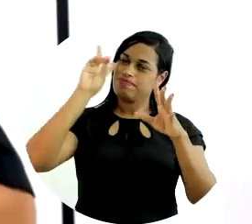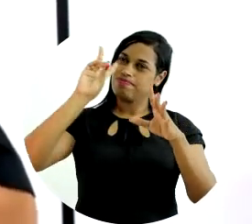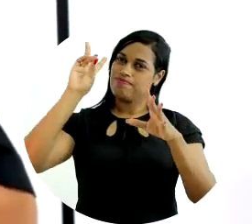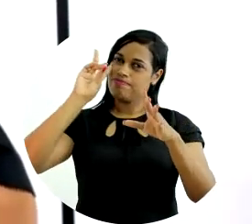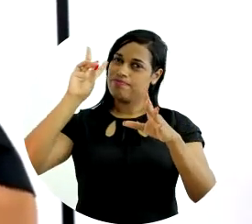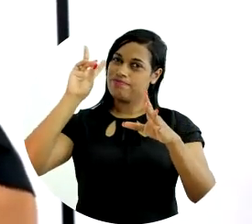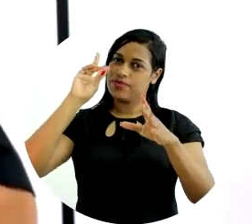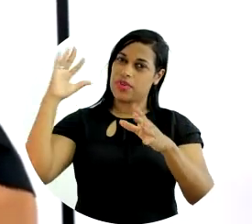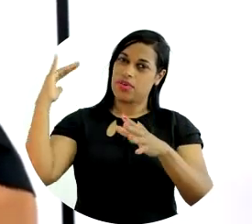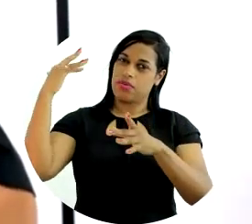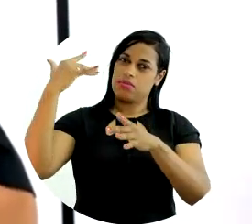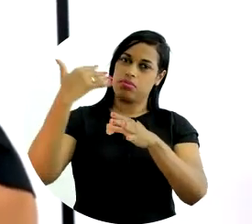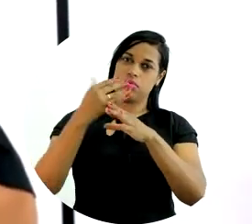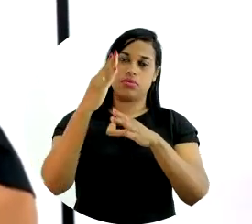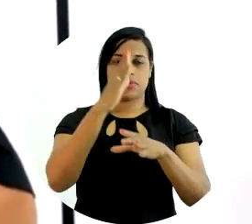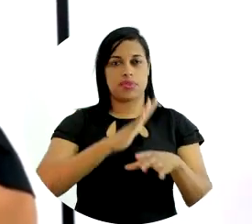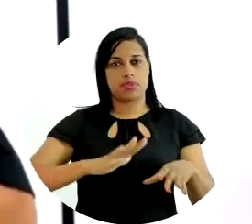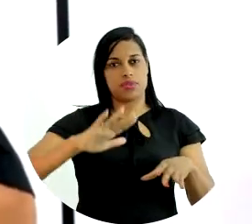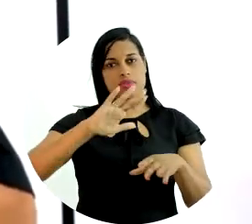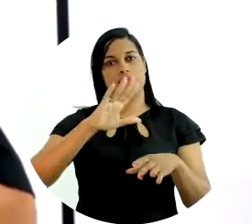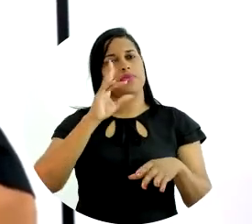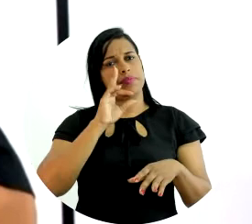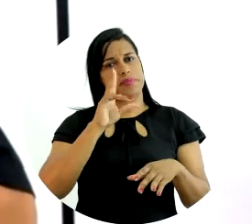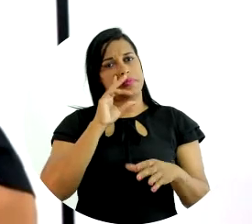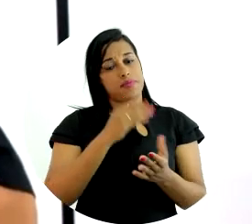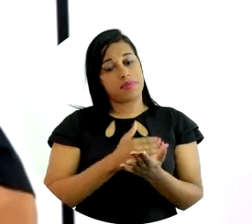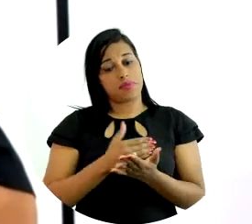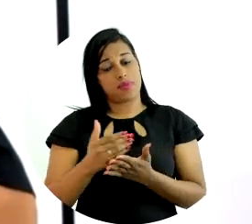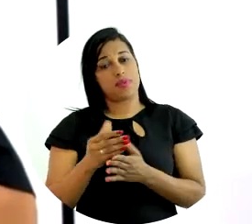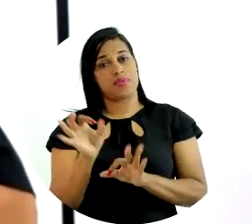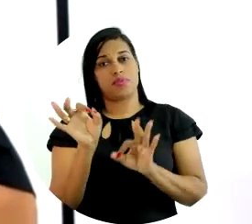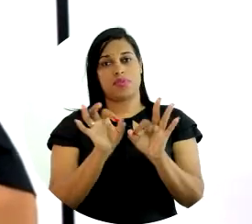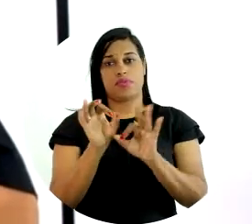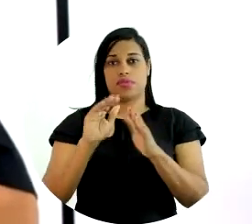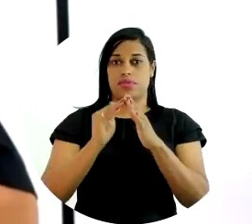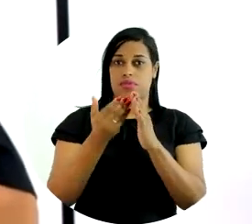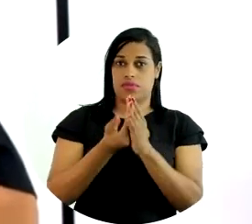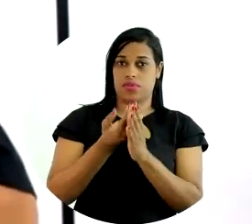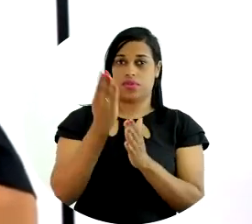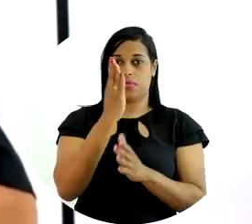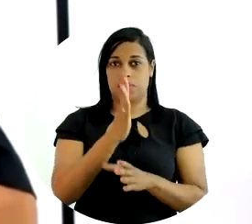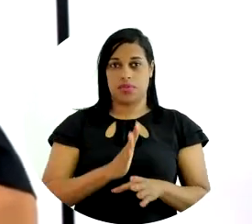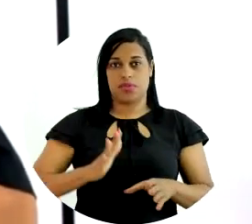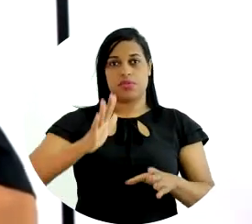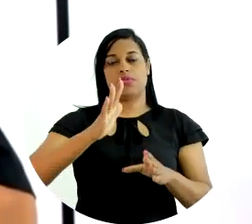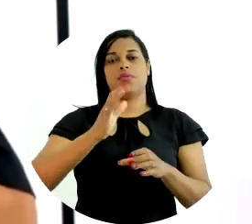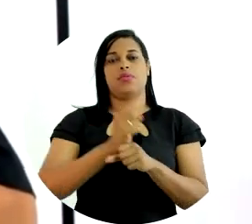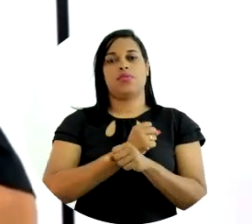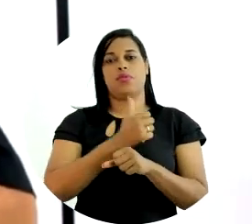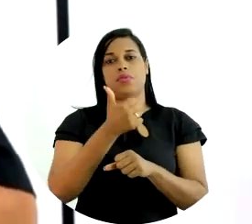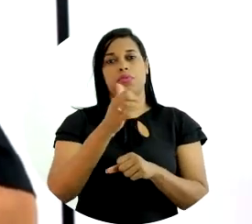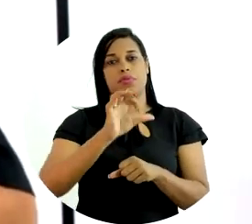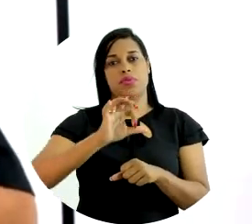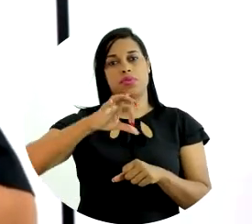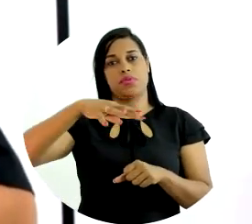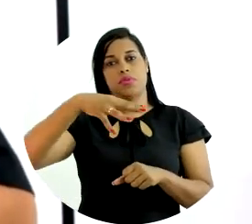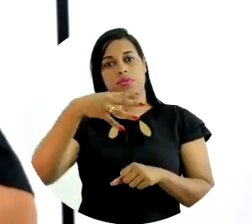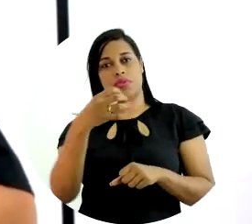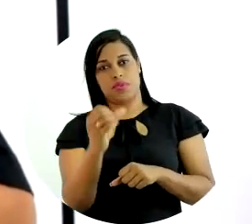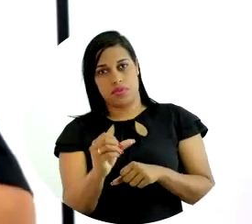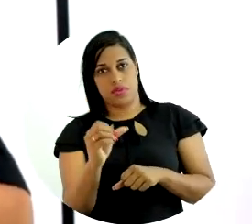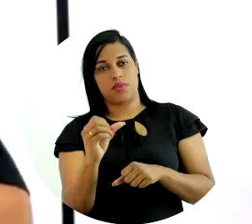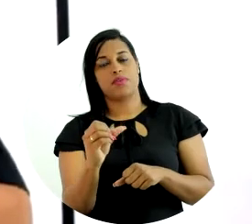brasil ea gente vai a gente estudando a história do brasil vai ver o início da organização escolar no brasil olha a partir do ano